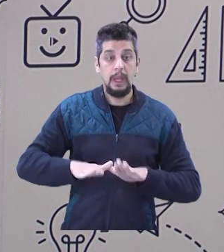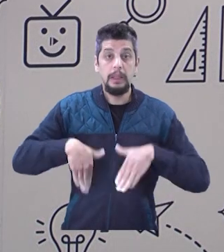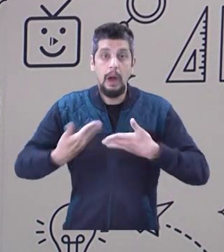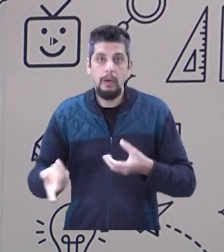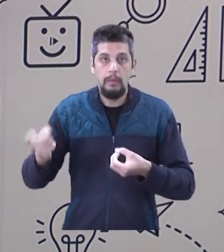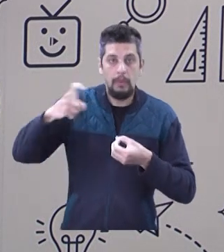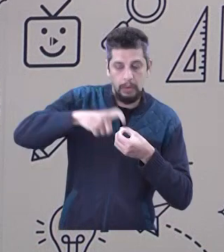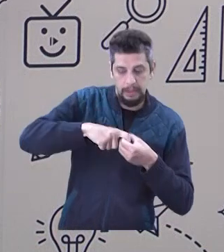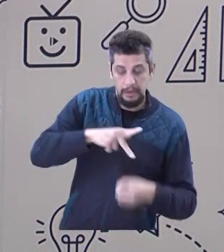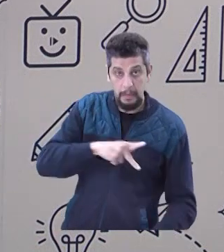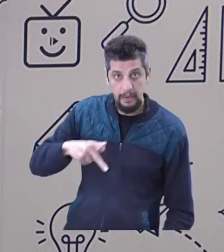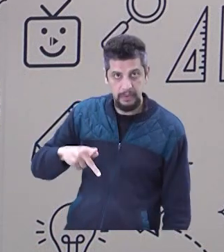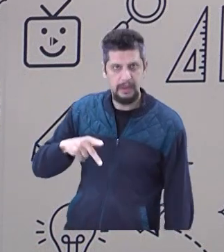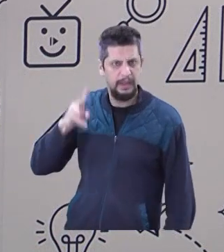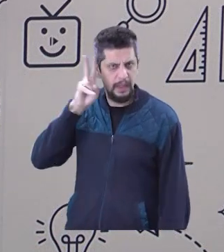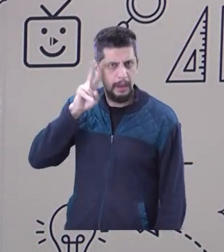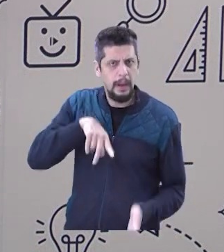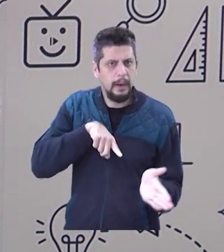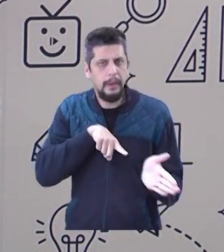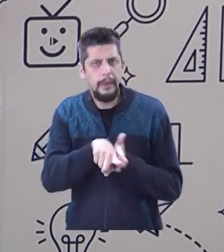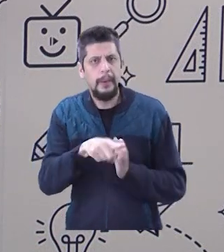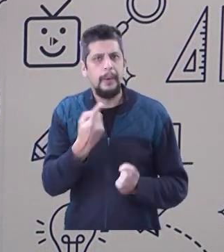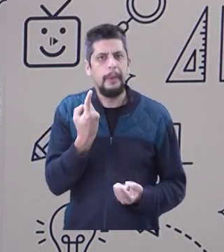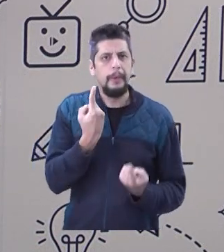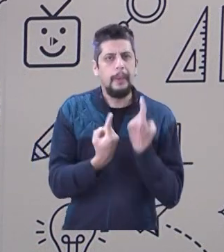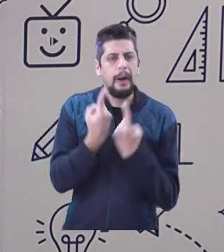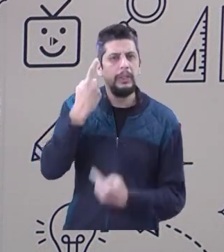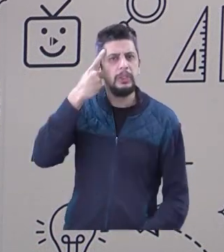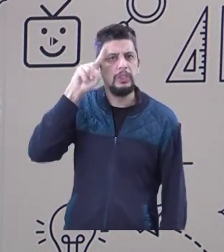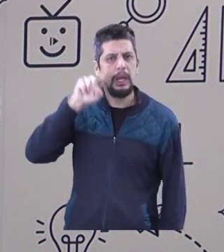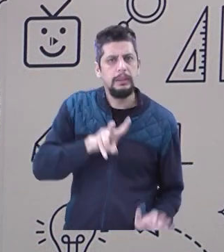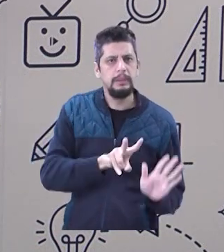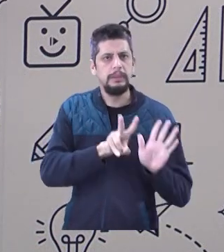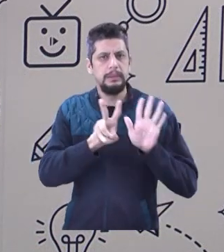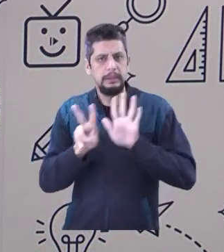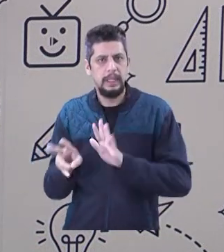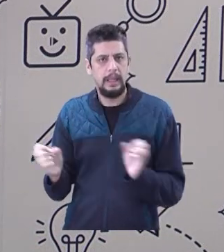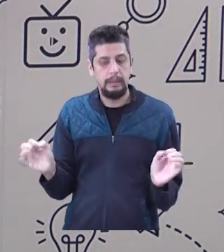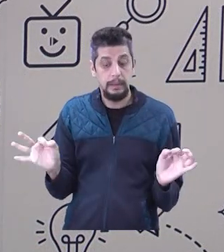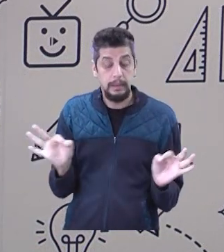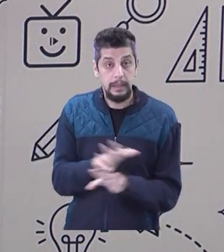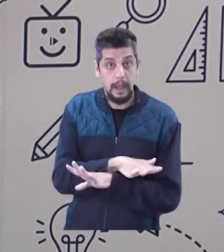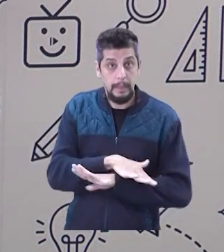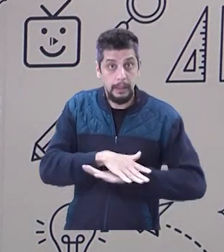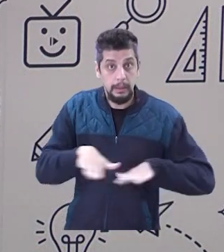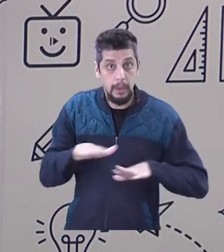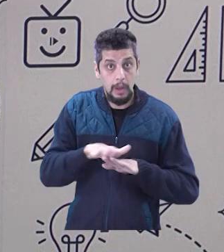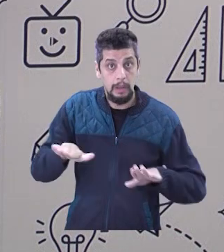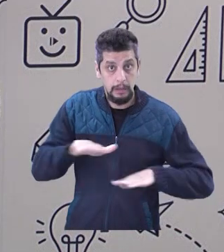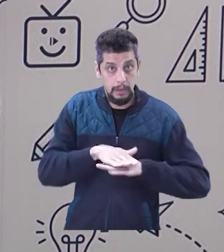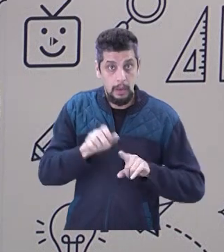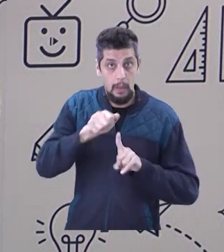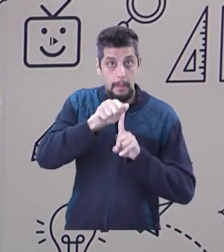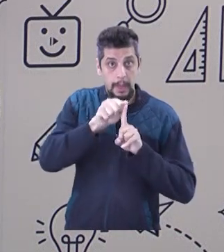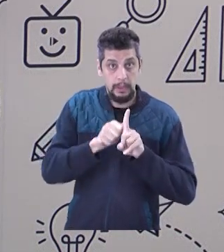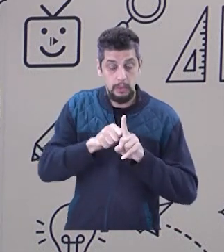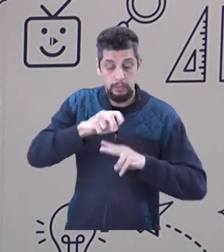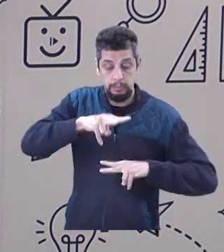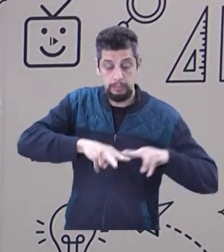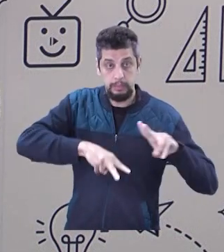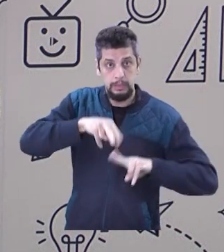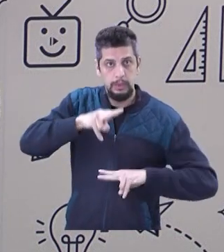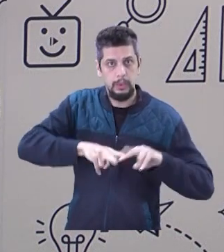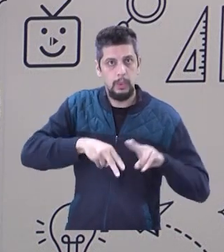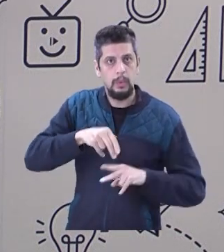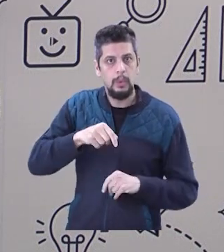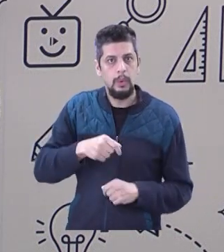Então, voltando, a professora Fernanda, lembra a pergunta? Em qual dia da semana termina o mês de junho? O mês